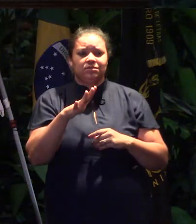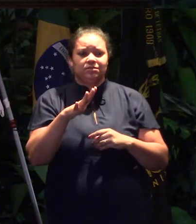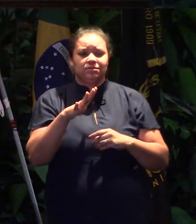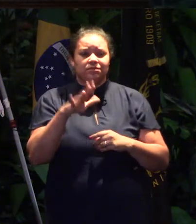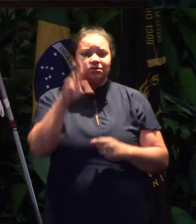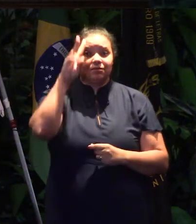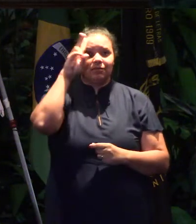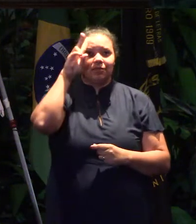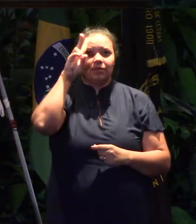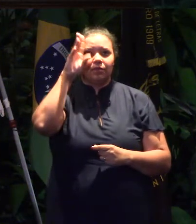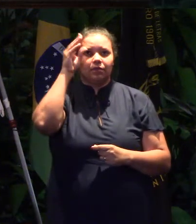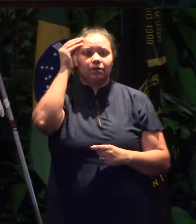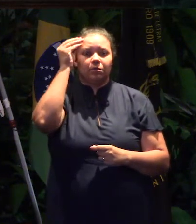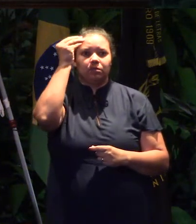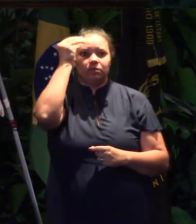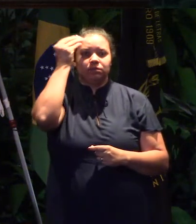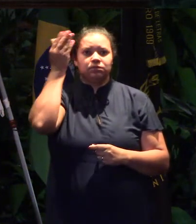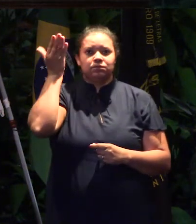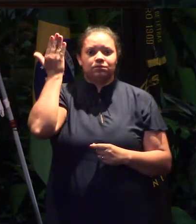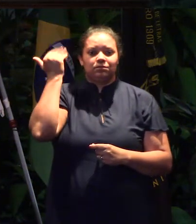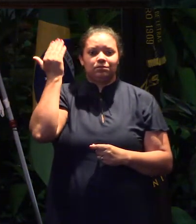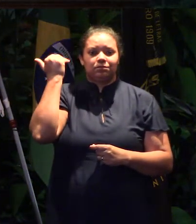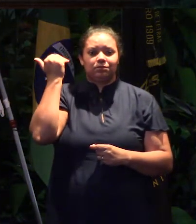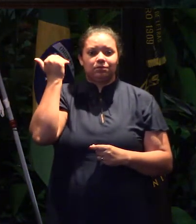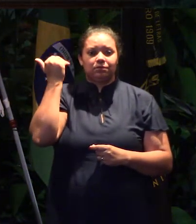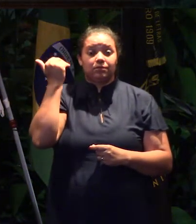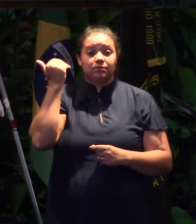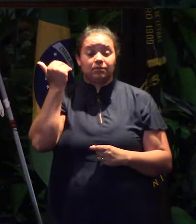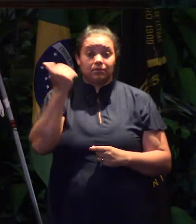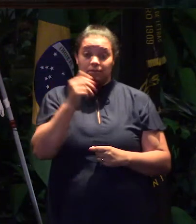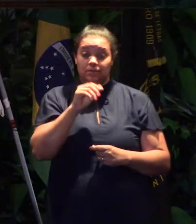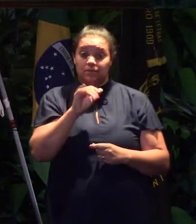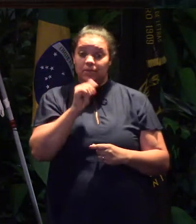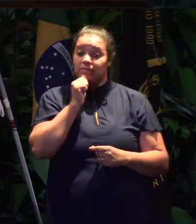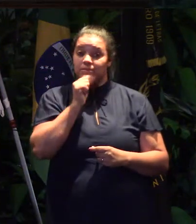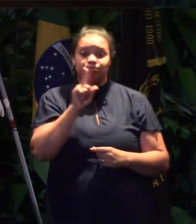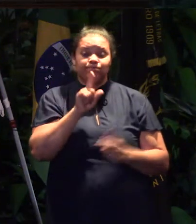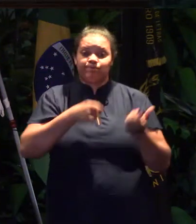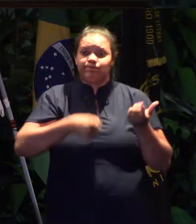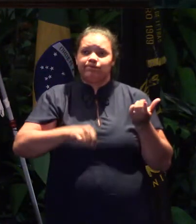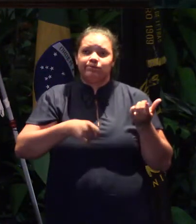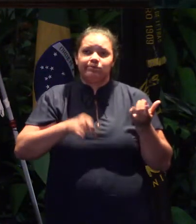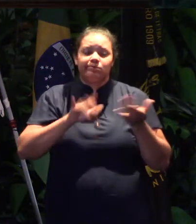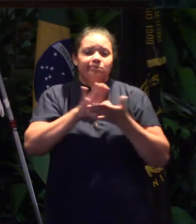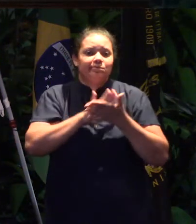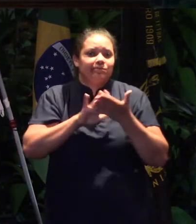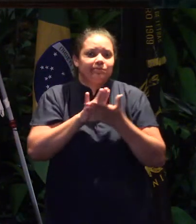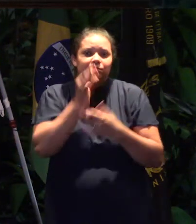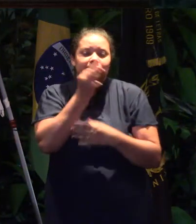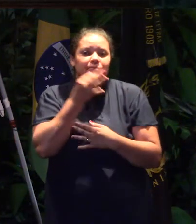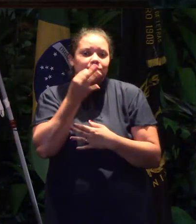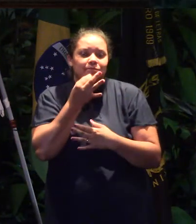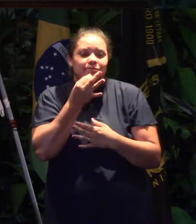prodigiosa memória aural e, mesmo não sendo instrumentista, sobrepunha, mentalmente,